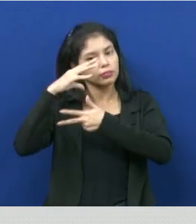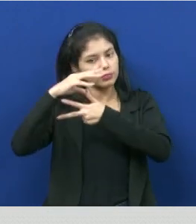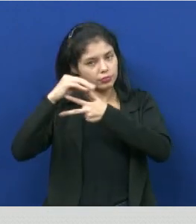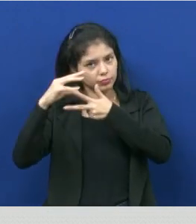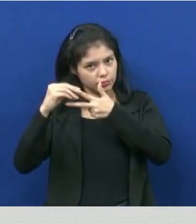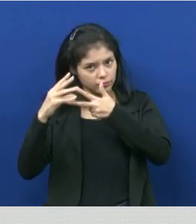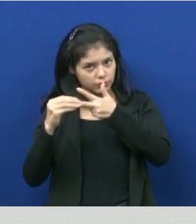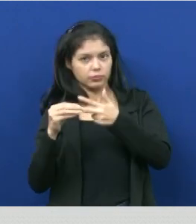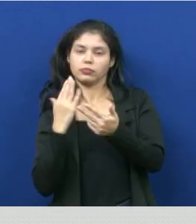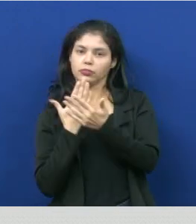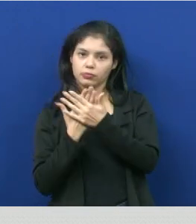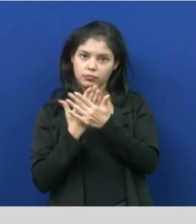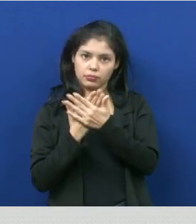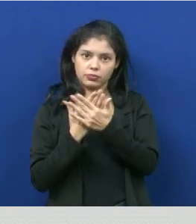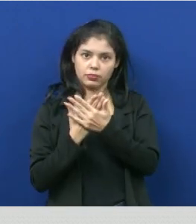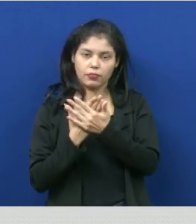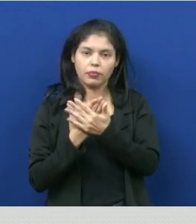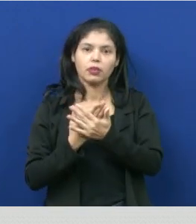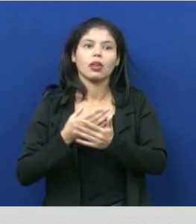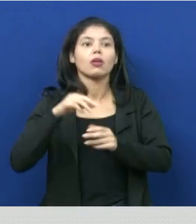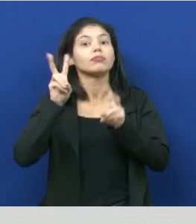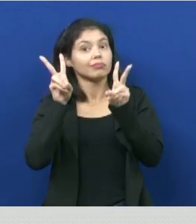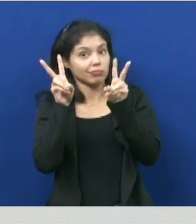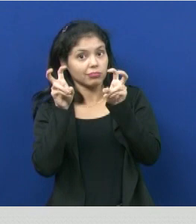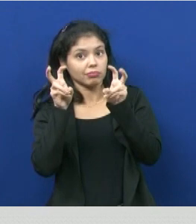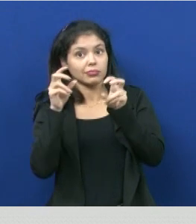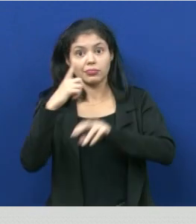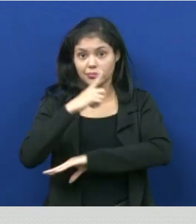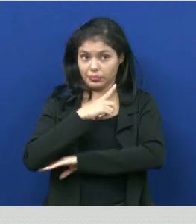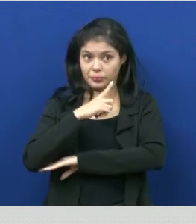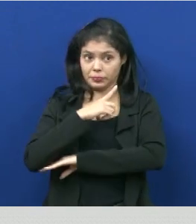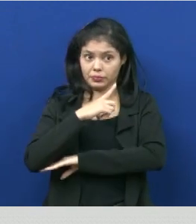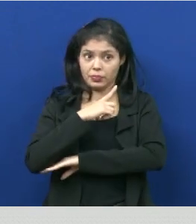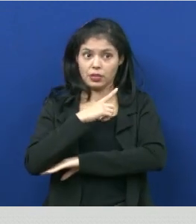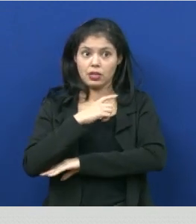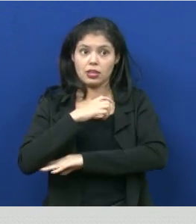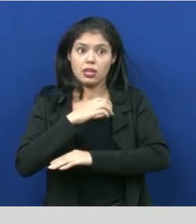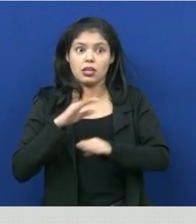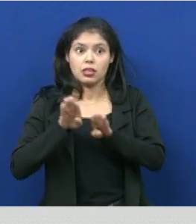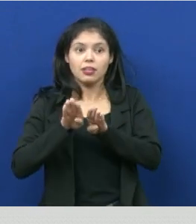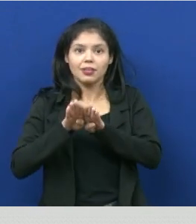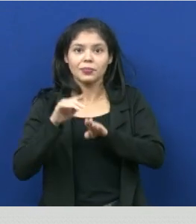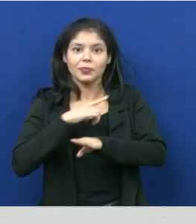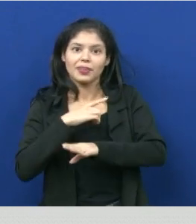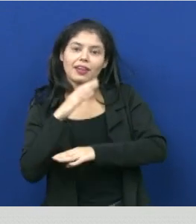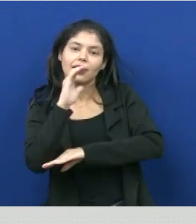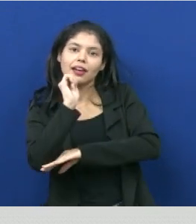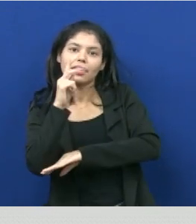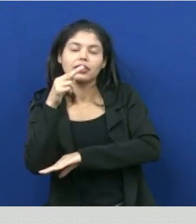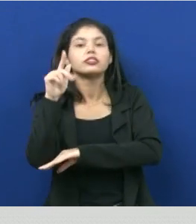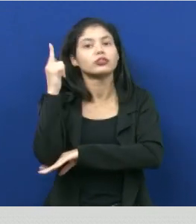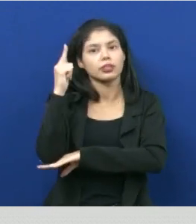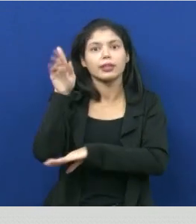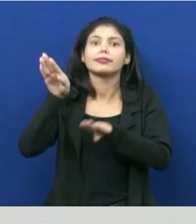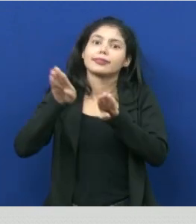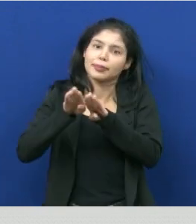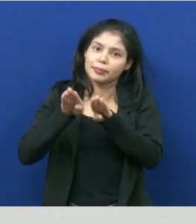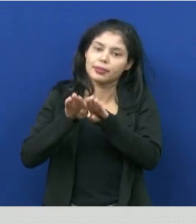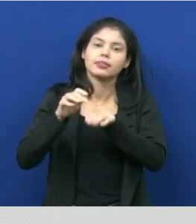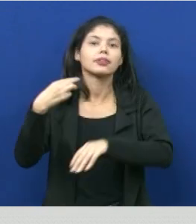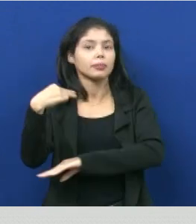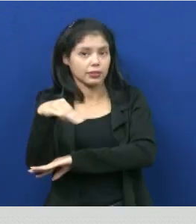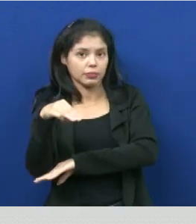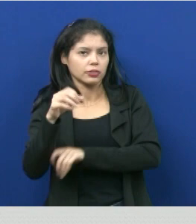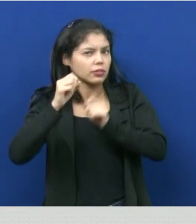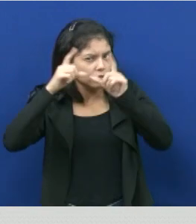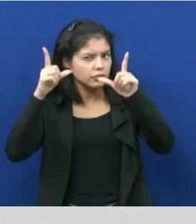para o Enem, é um dos assuntos que cai. Se não cai na prova de geografia, mas também cai na prova de matemática. Então fica ligado